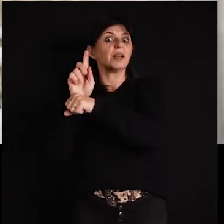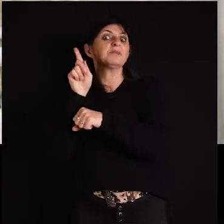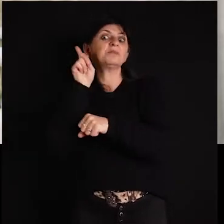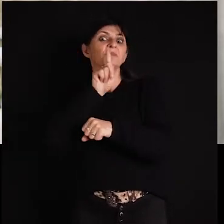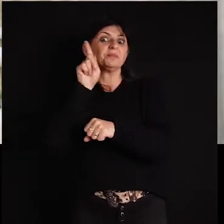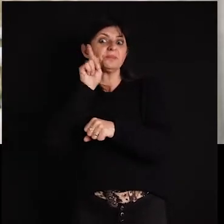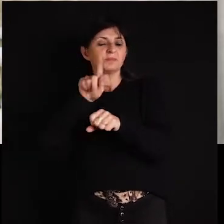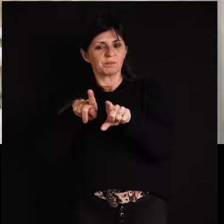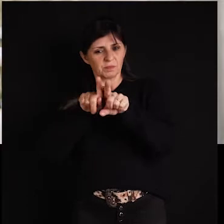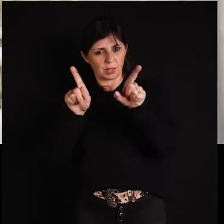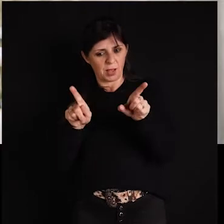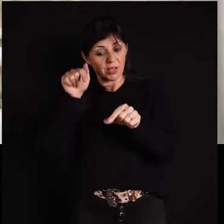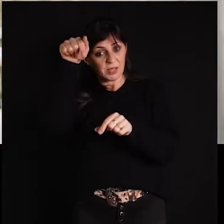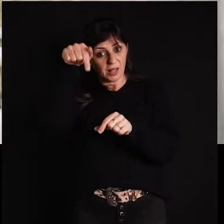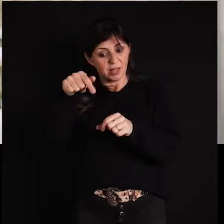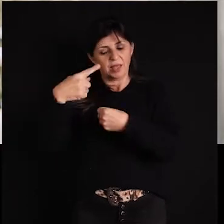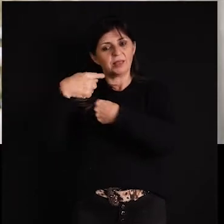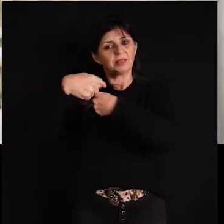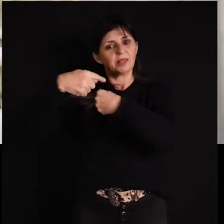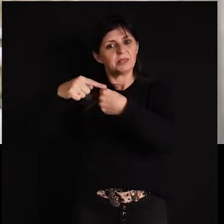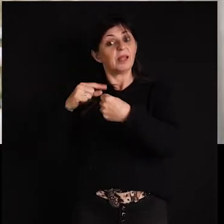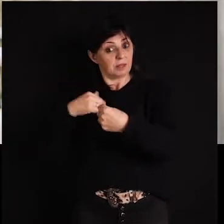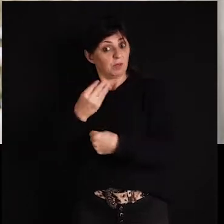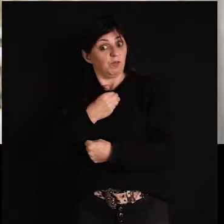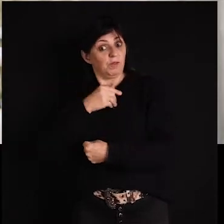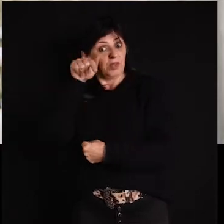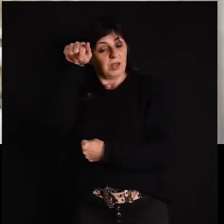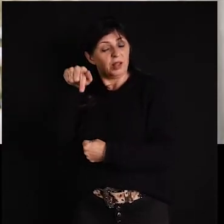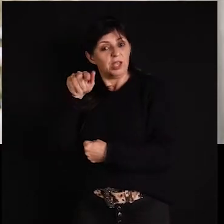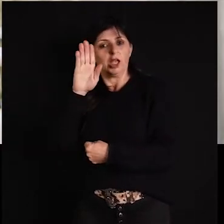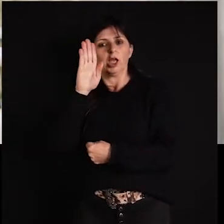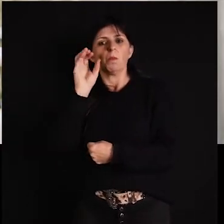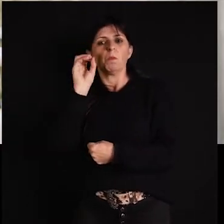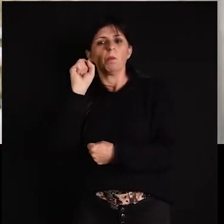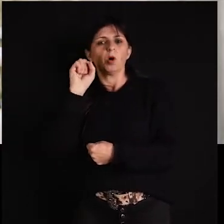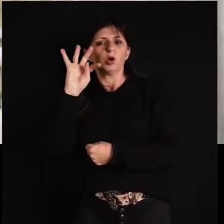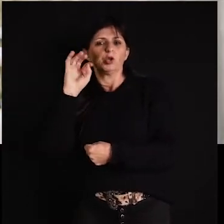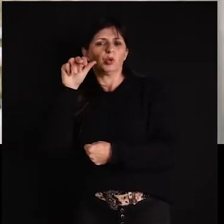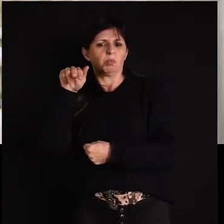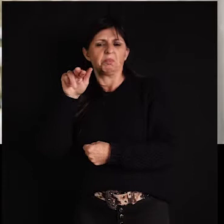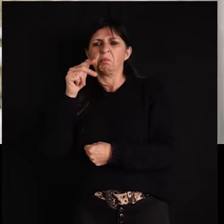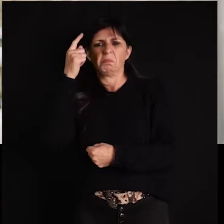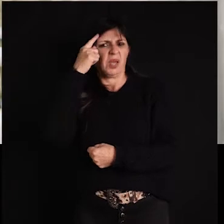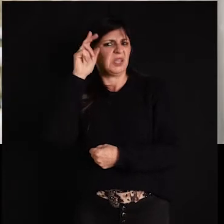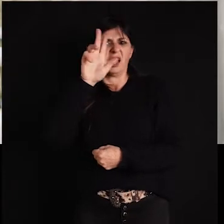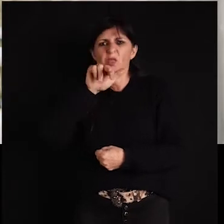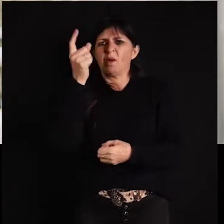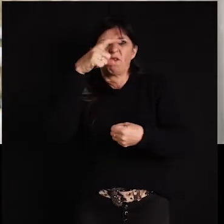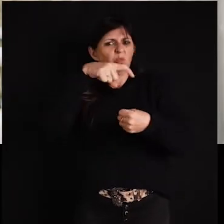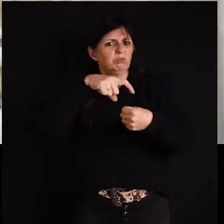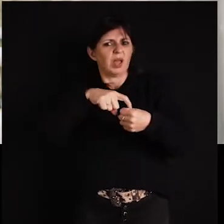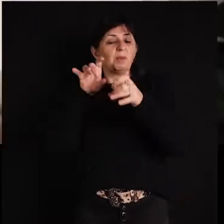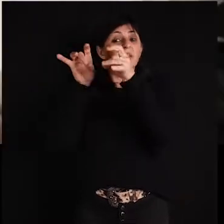mais em Boston, que foi a cidade que eu tinha morado lá, eu nem esperava nunca mais voltar lá. Mas eu deixei